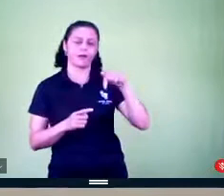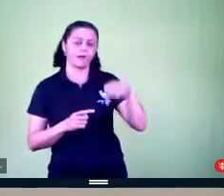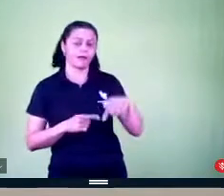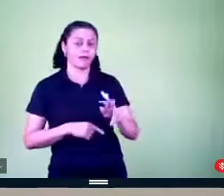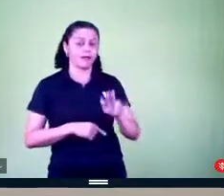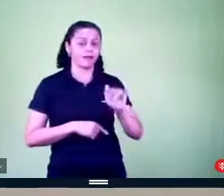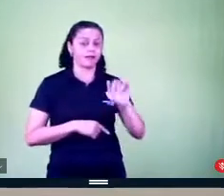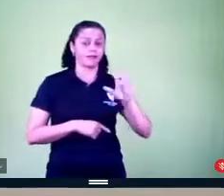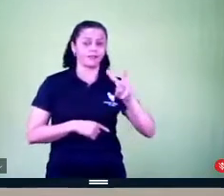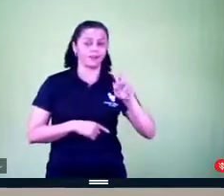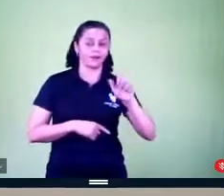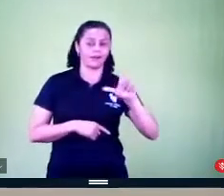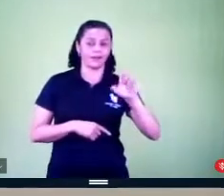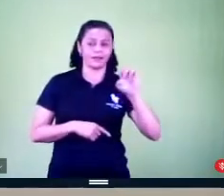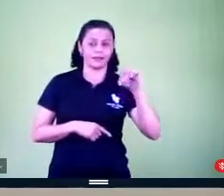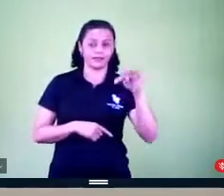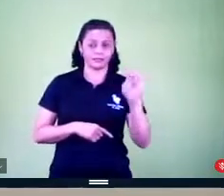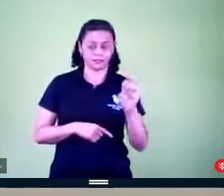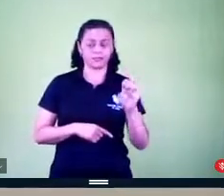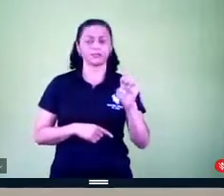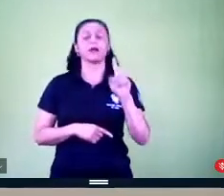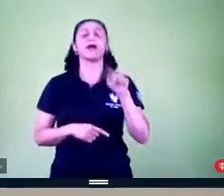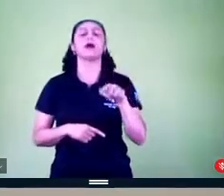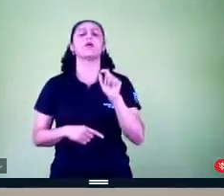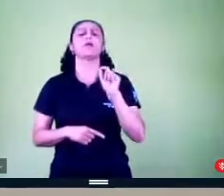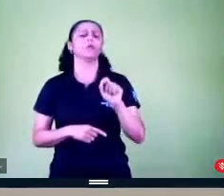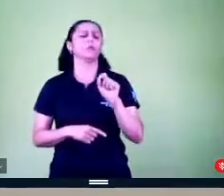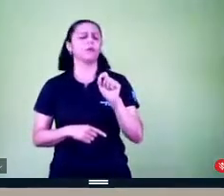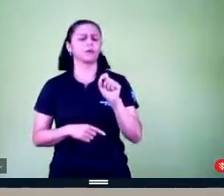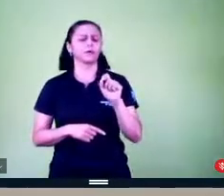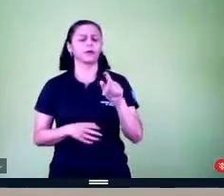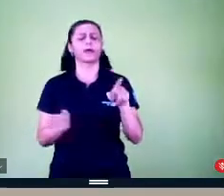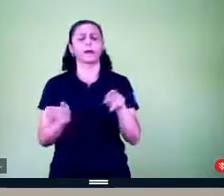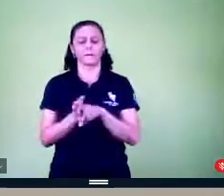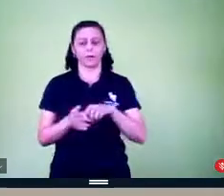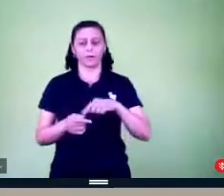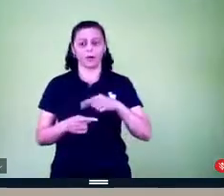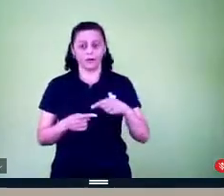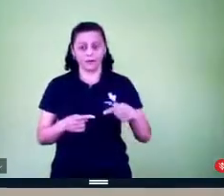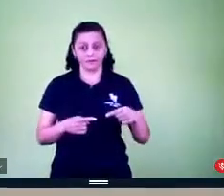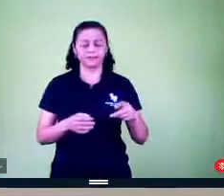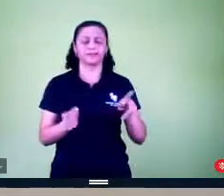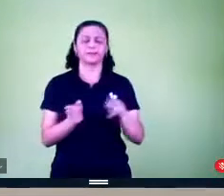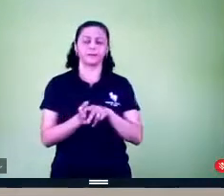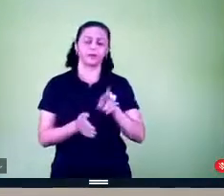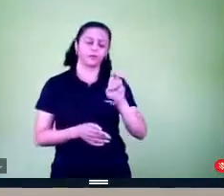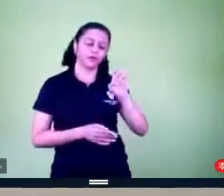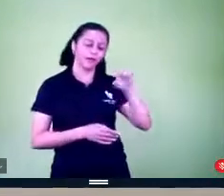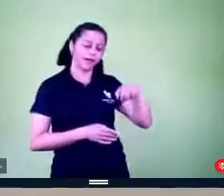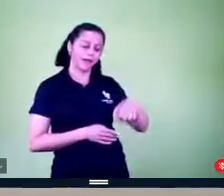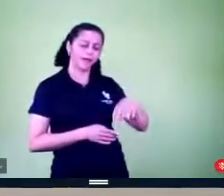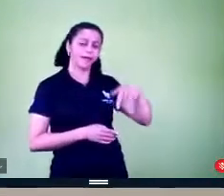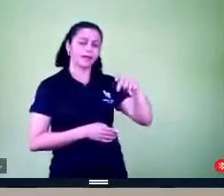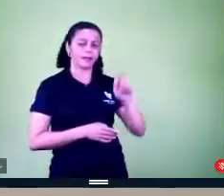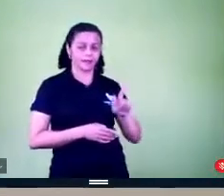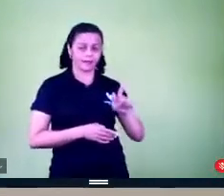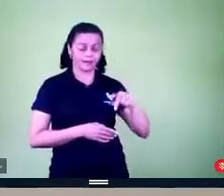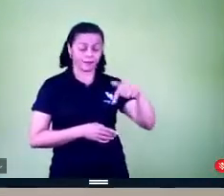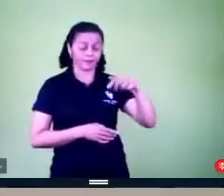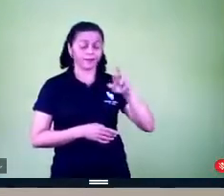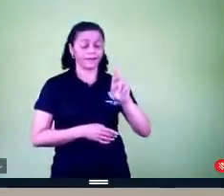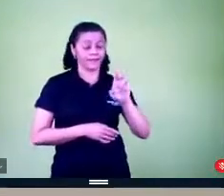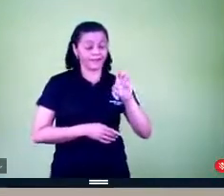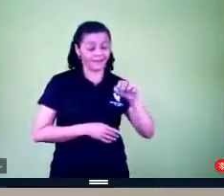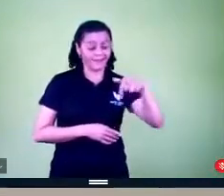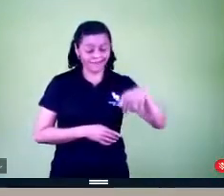mais é do que a minha resistência equivalente vezes a corrente total que está vindo aqui da fonte. Não é assim? Então eu posso